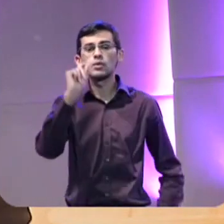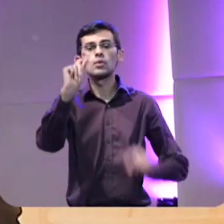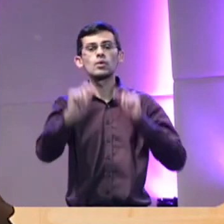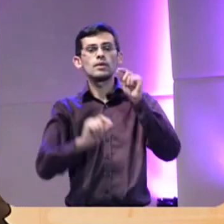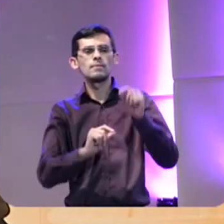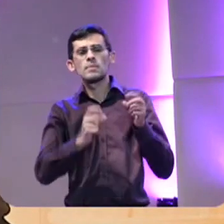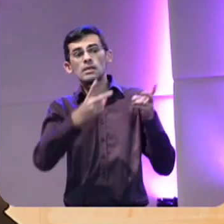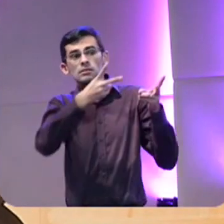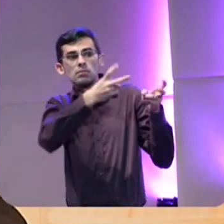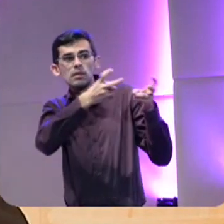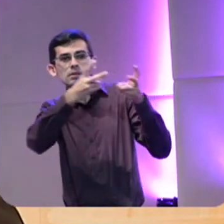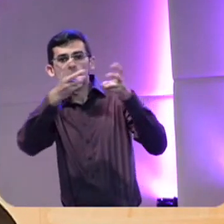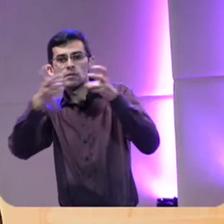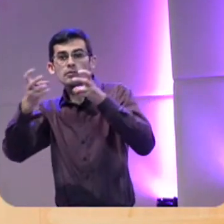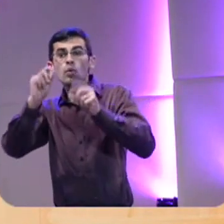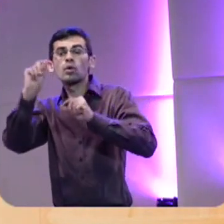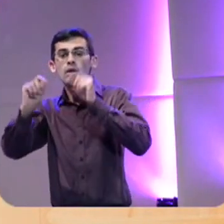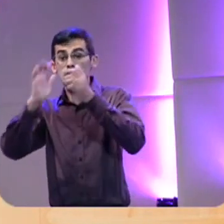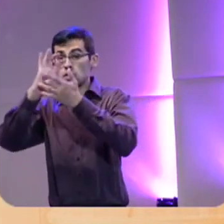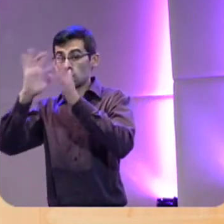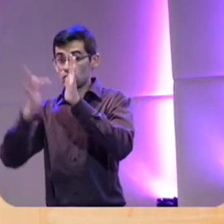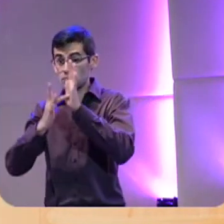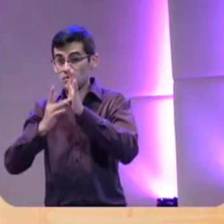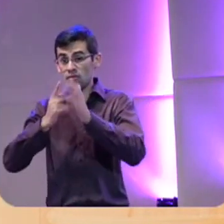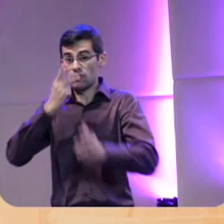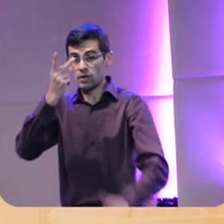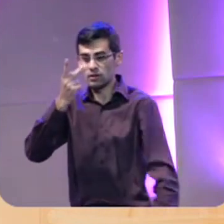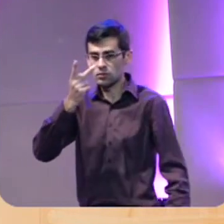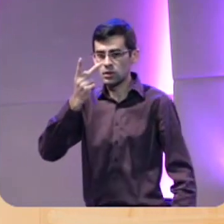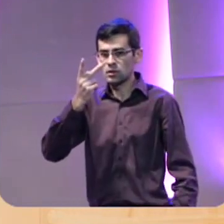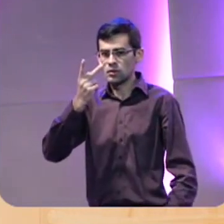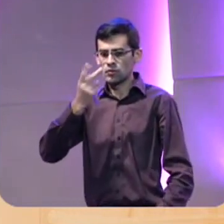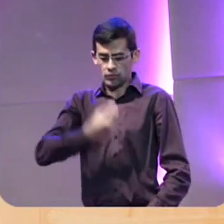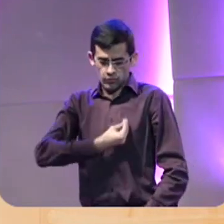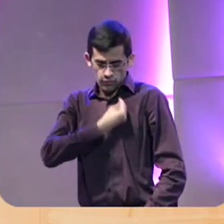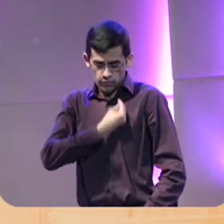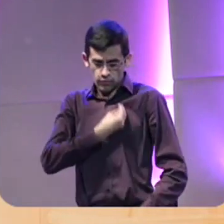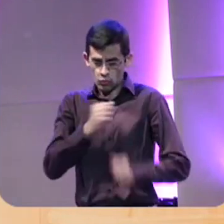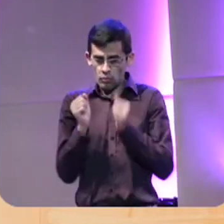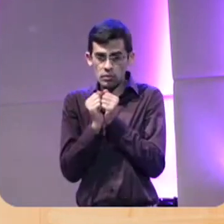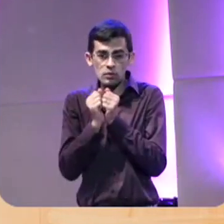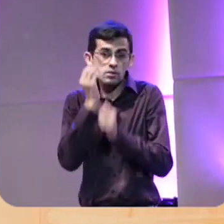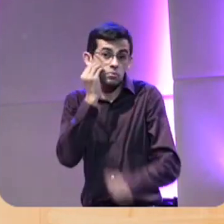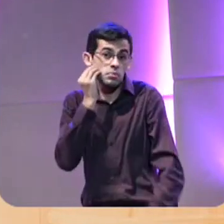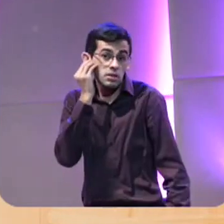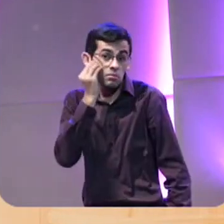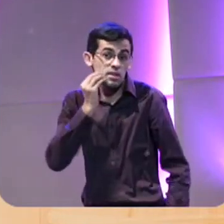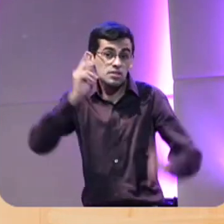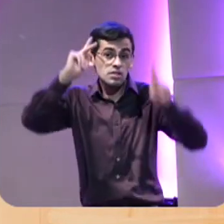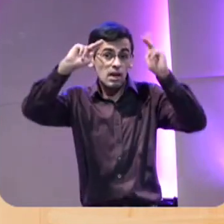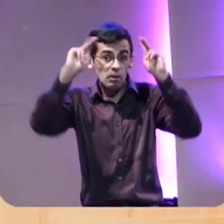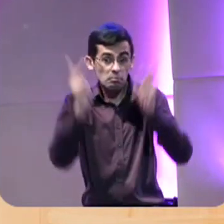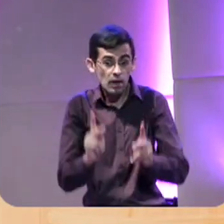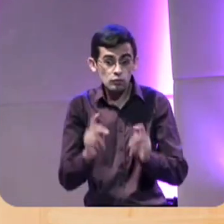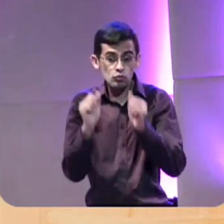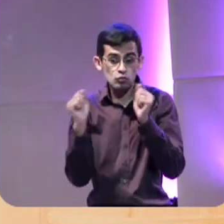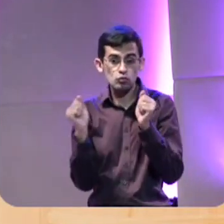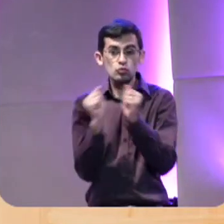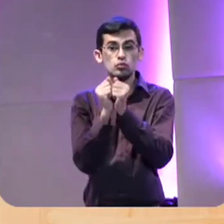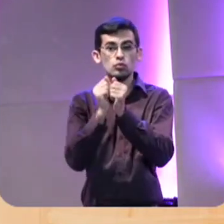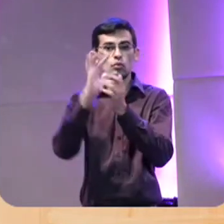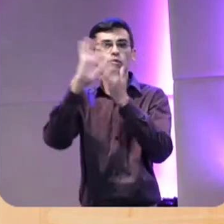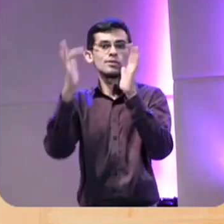nessa perspectiva, o que Jesus está dizendo para a gente é: anda comigo e desfruta da paz. Paz com